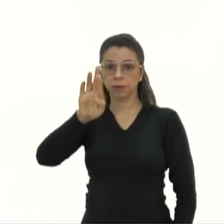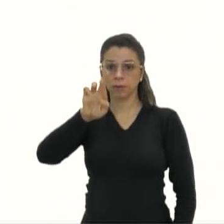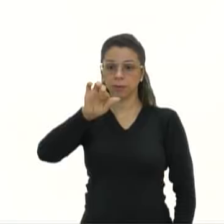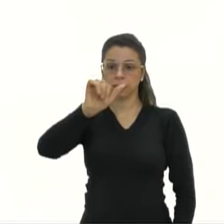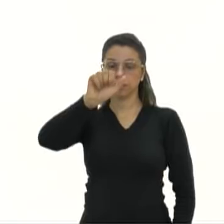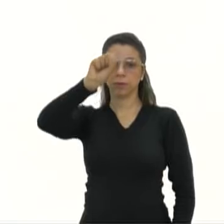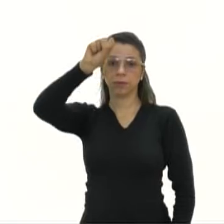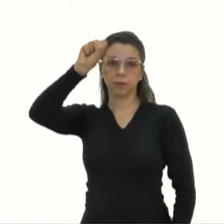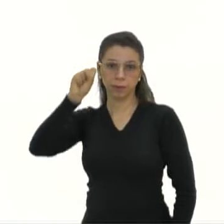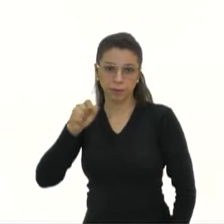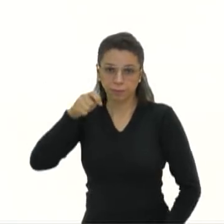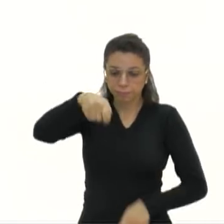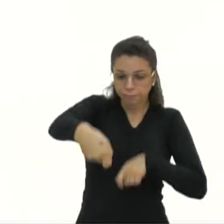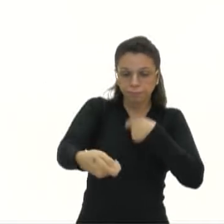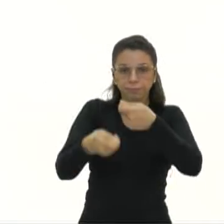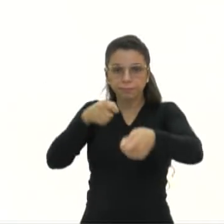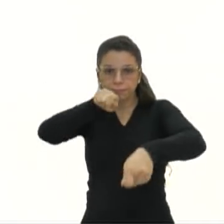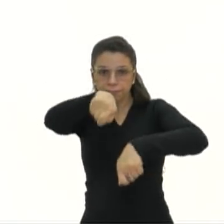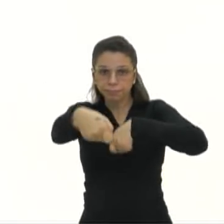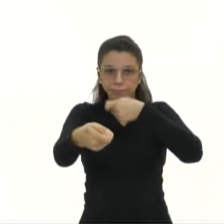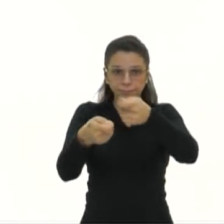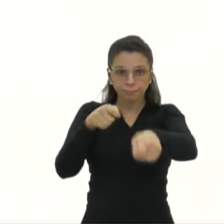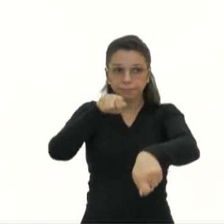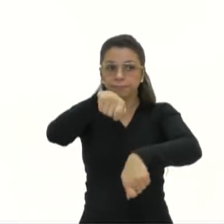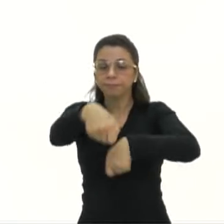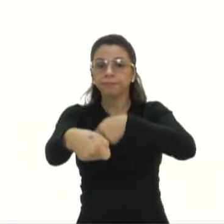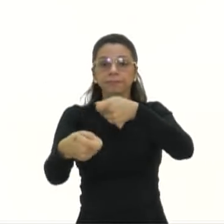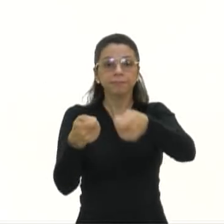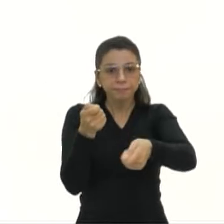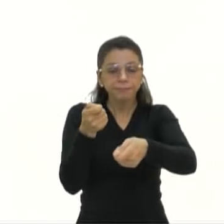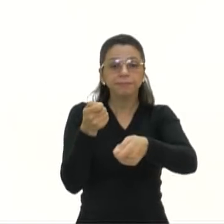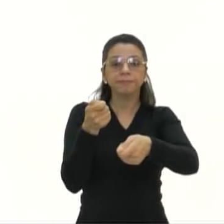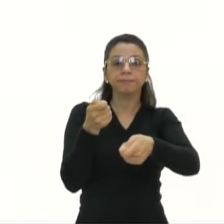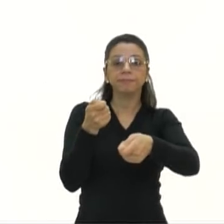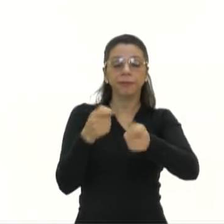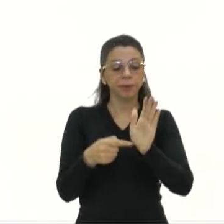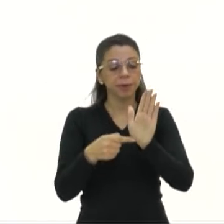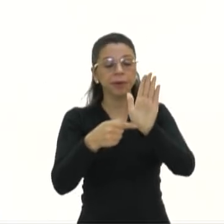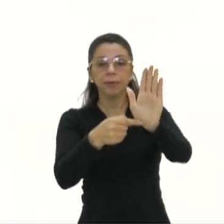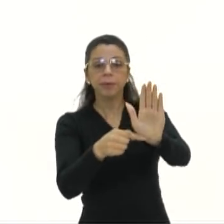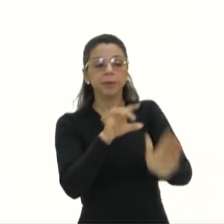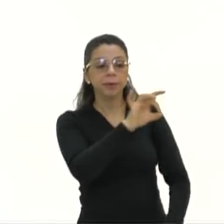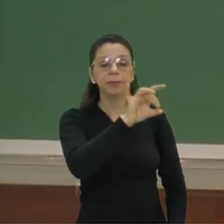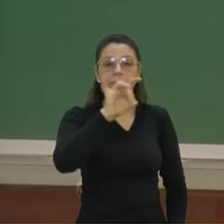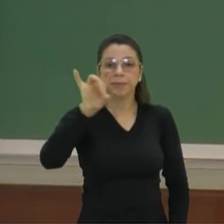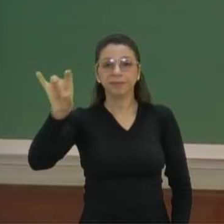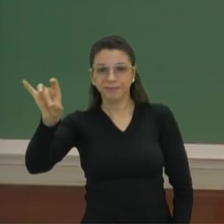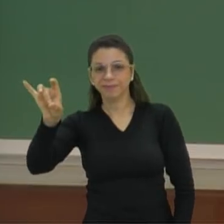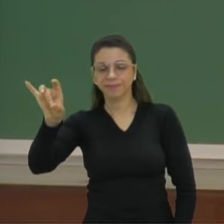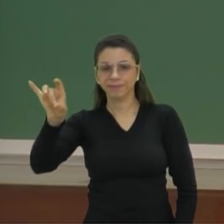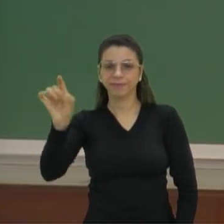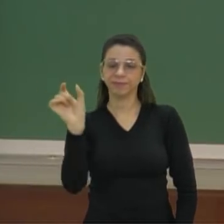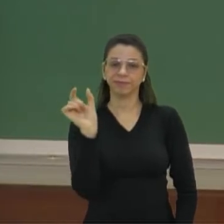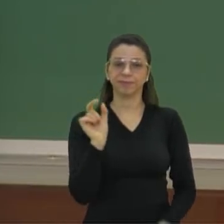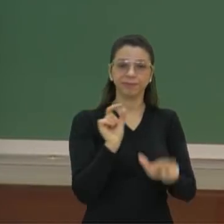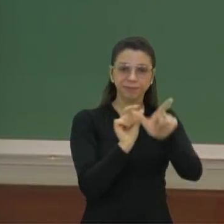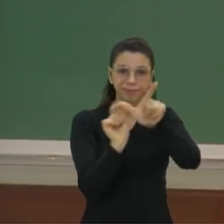os gestos, com sinais que representam cada letrinha.